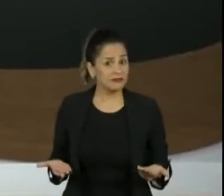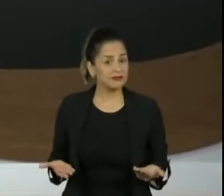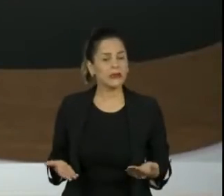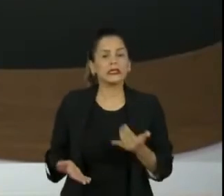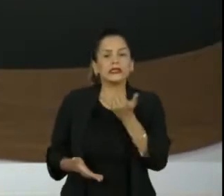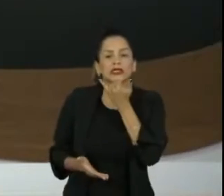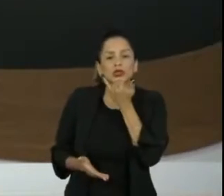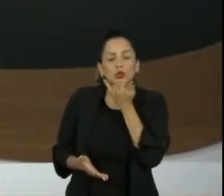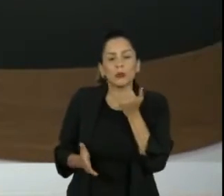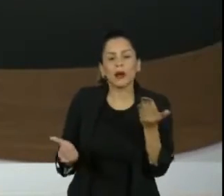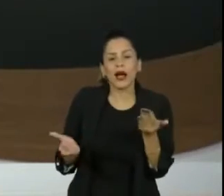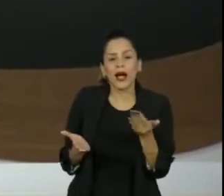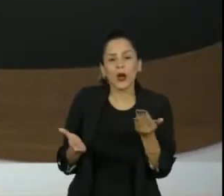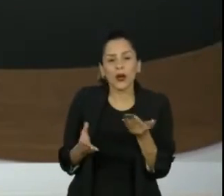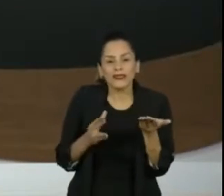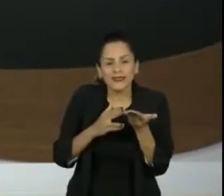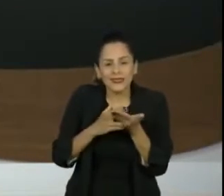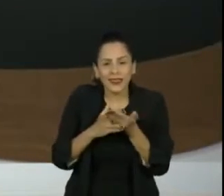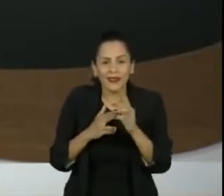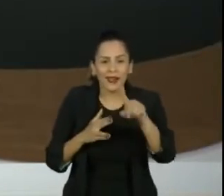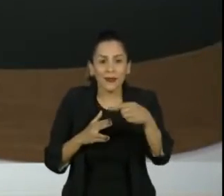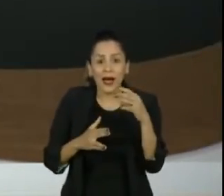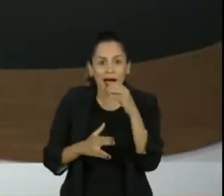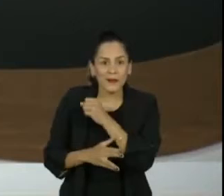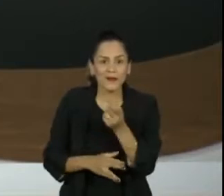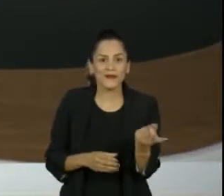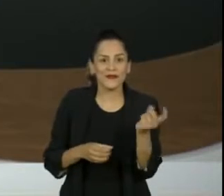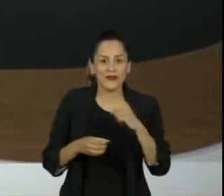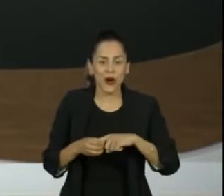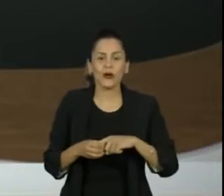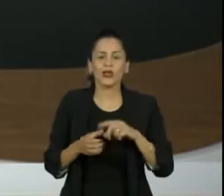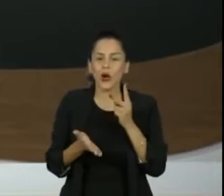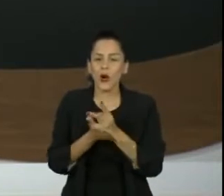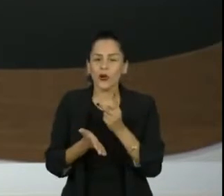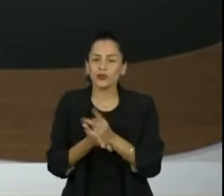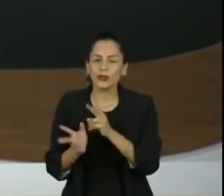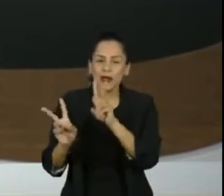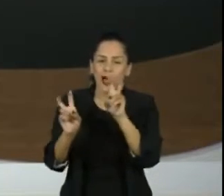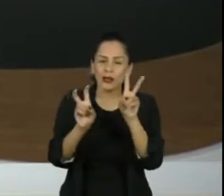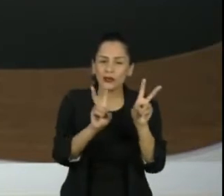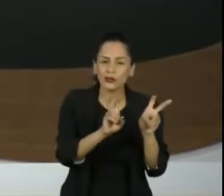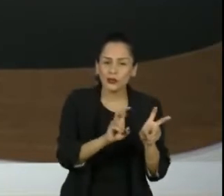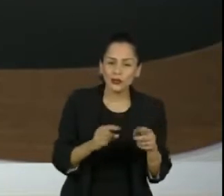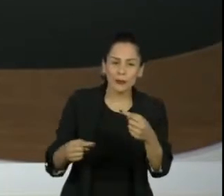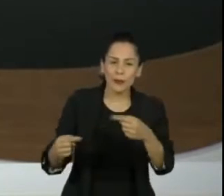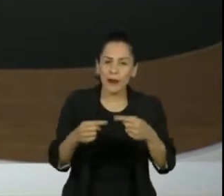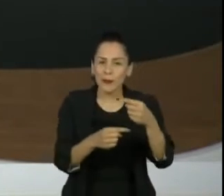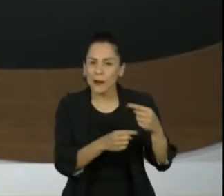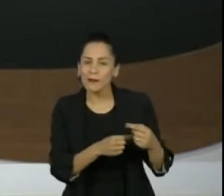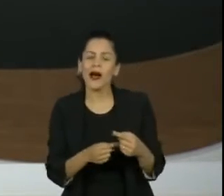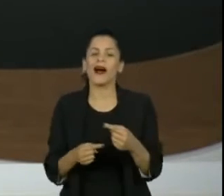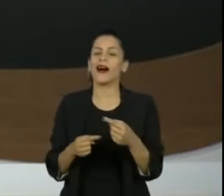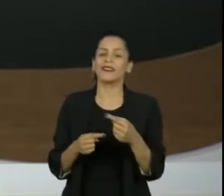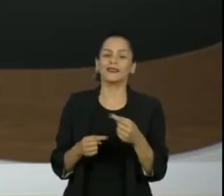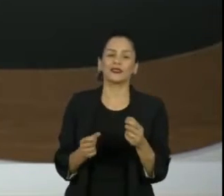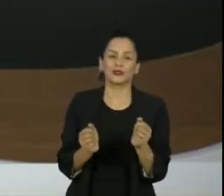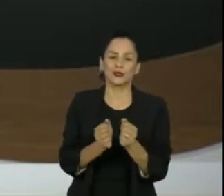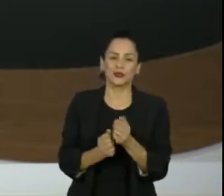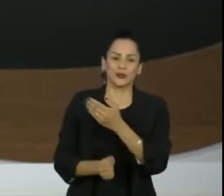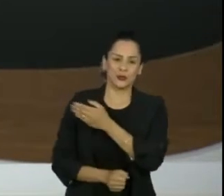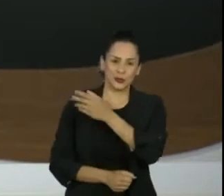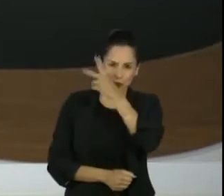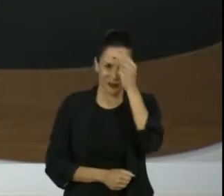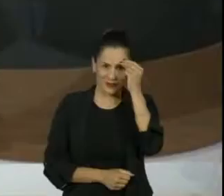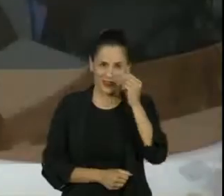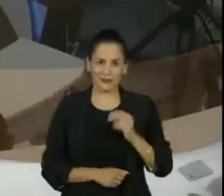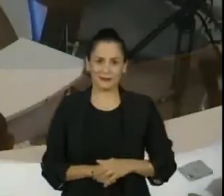para um breve intervalo, é rapidinho, voltamos já já. A gente vai continuar explorando esses assuntos, essas cifras e é rapidinho, não sai